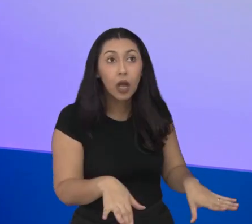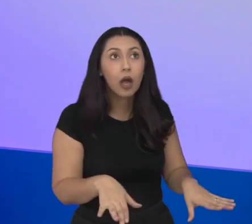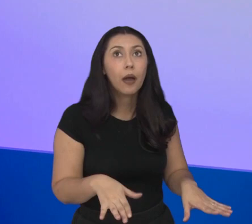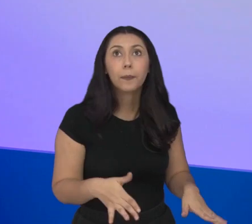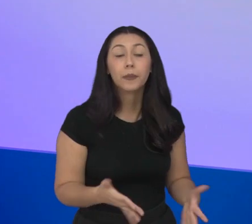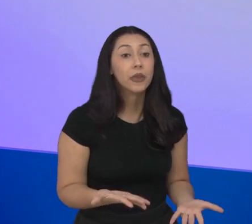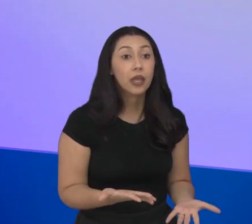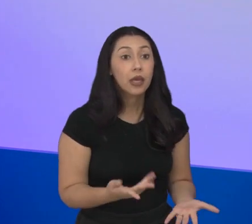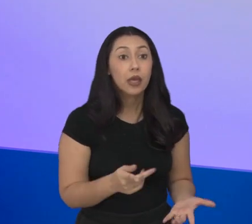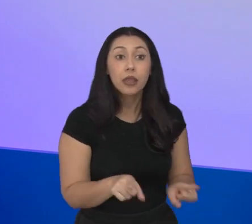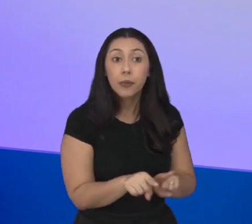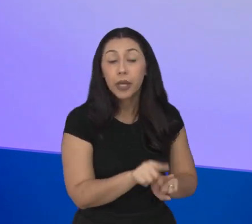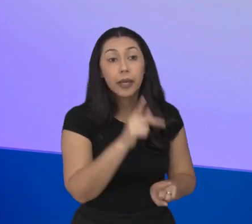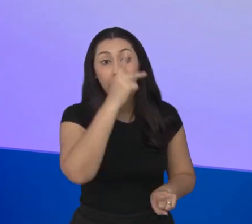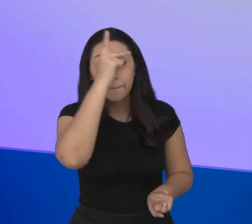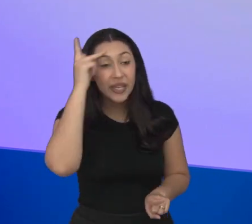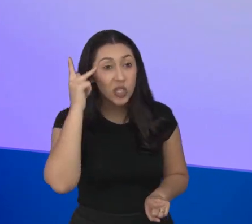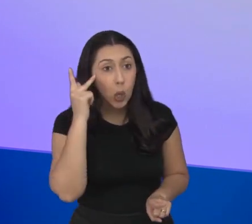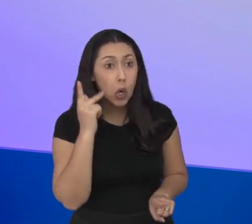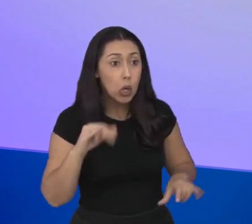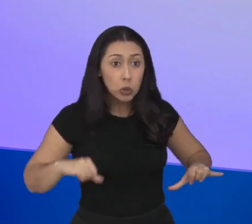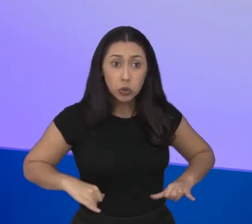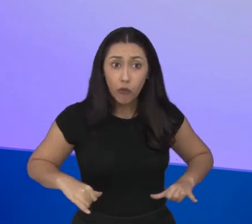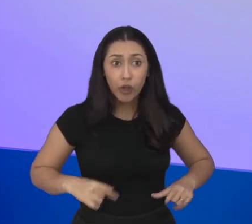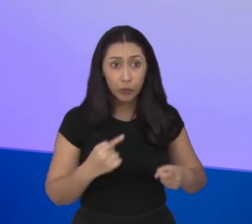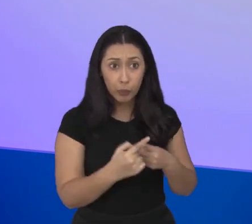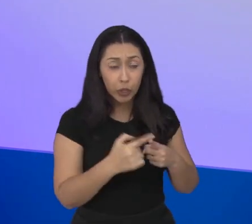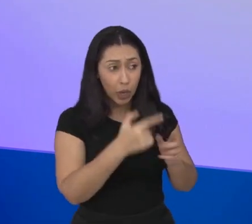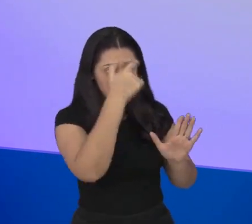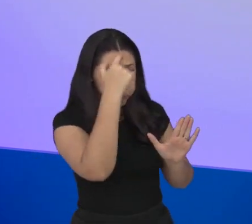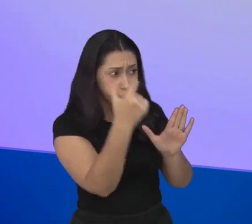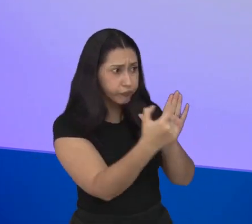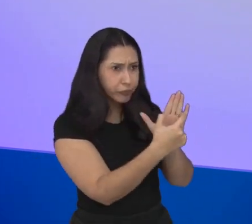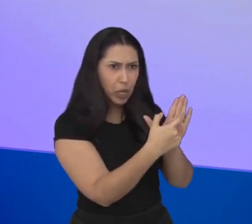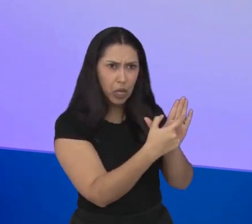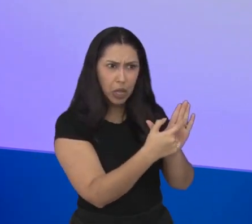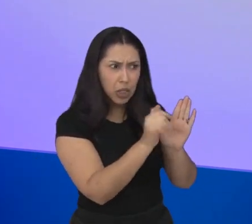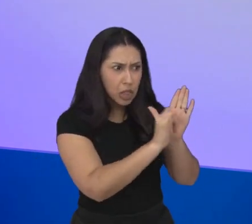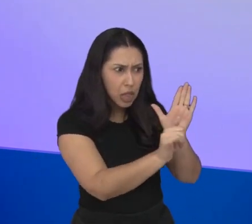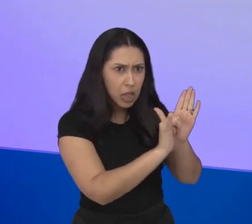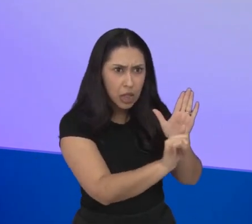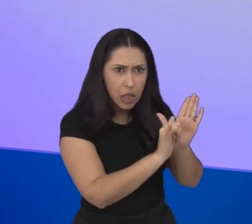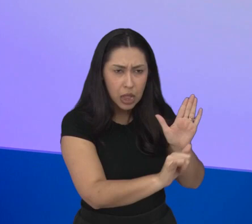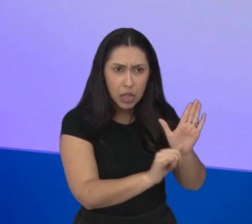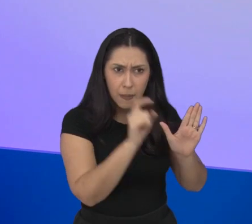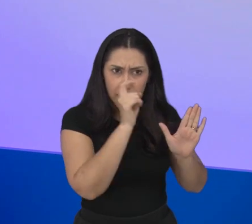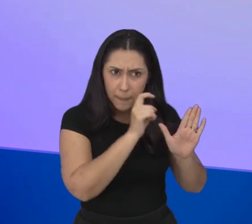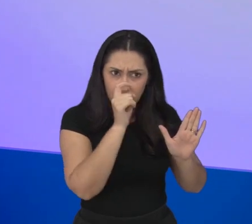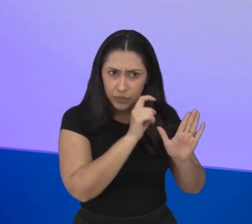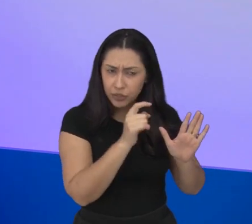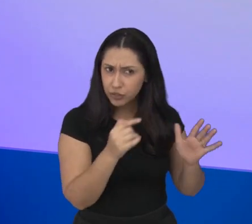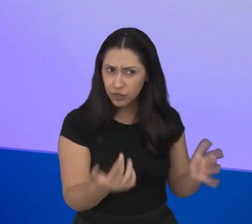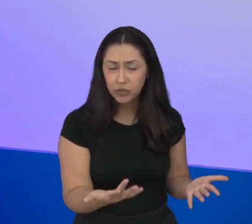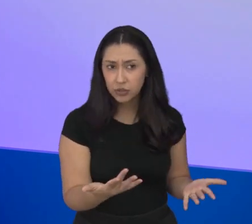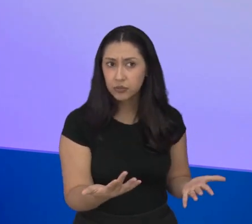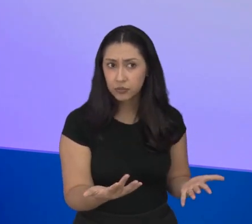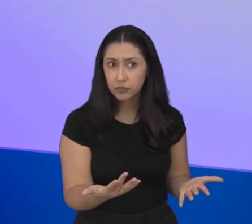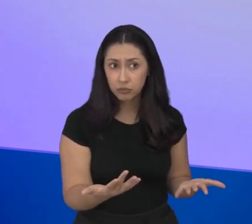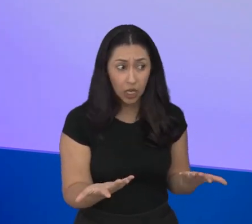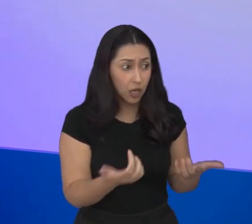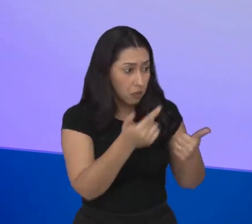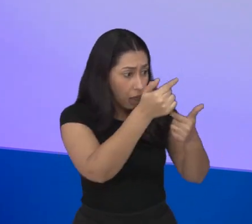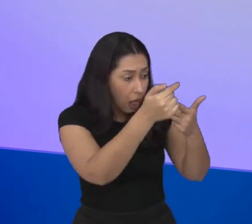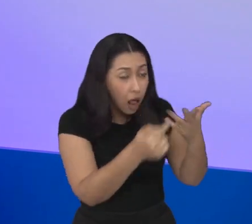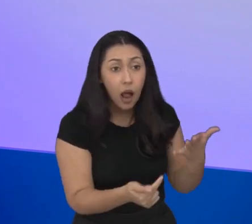pessoas que estão enfrentando mentiras pela inteligência artificial. Por exemplo, o código, ele, como você disse, né, ele vai tratar LGPD, ele vai tratar de inteligência